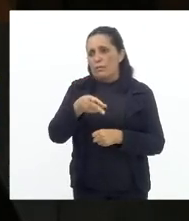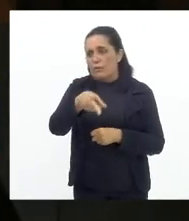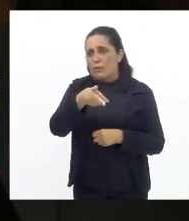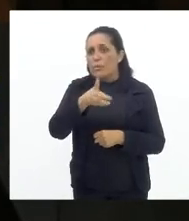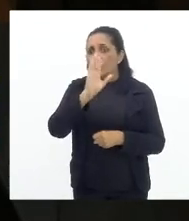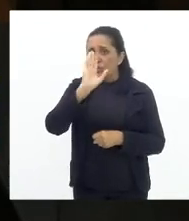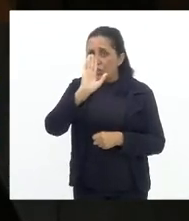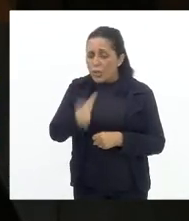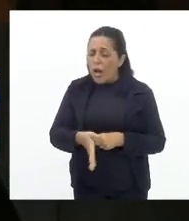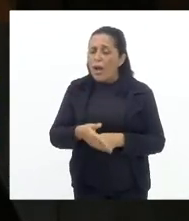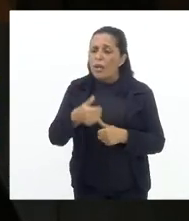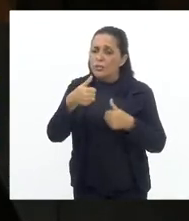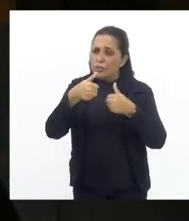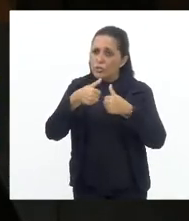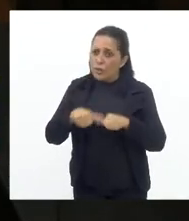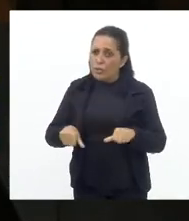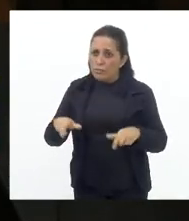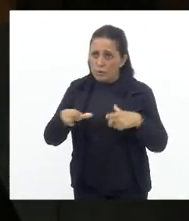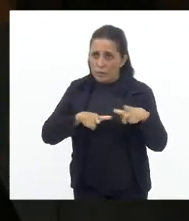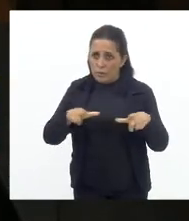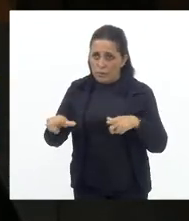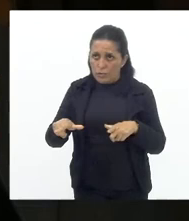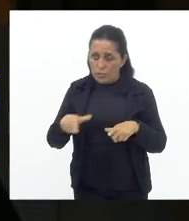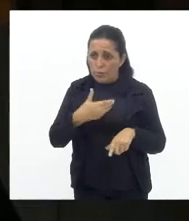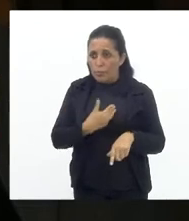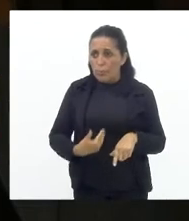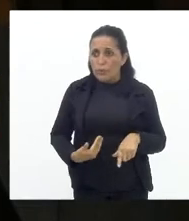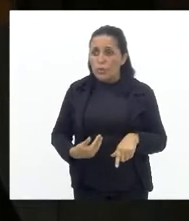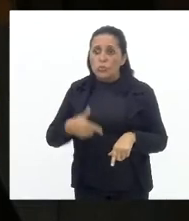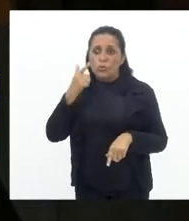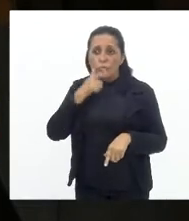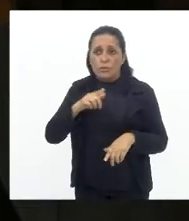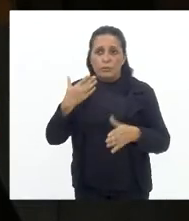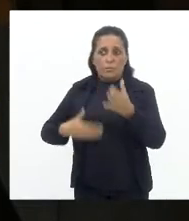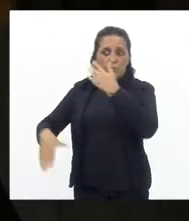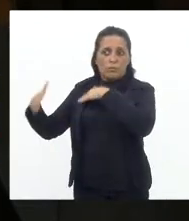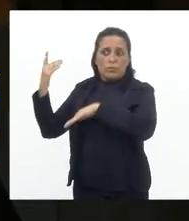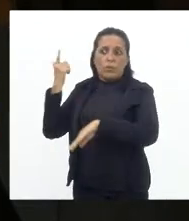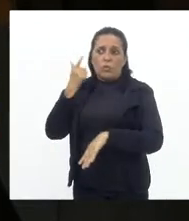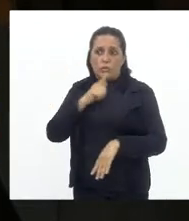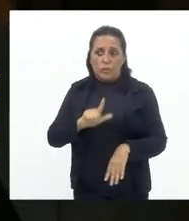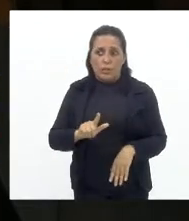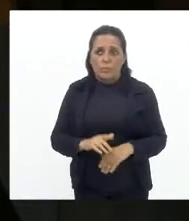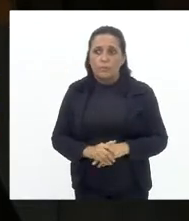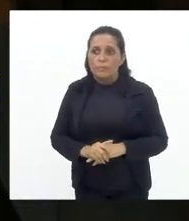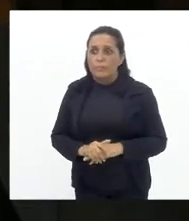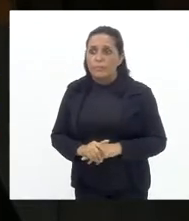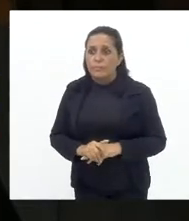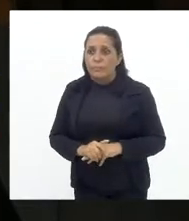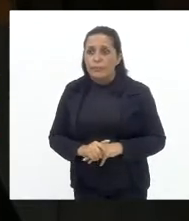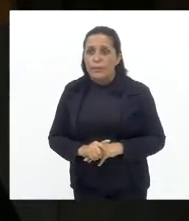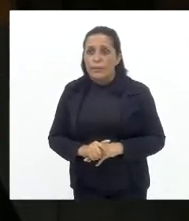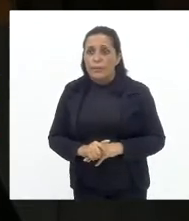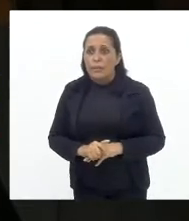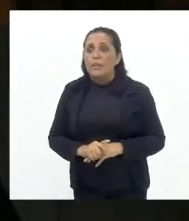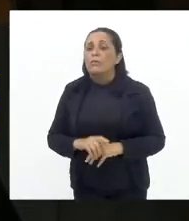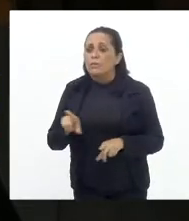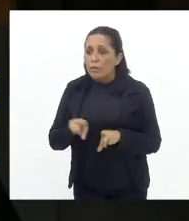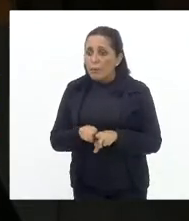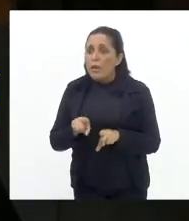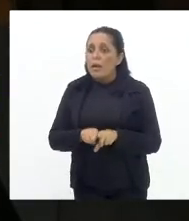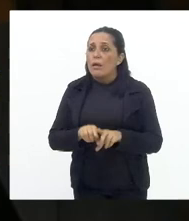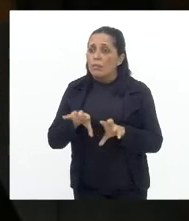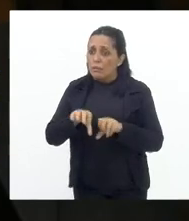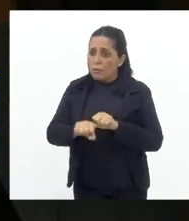serviço público estadual tanto os triângulos já conquistados e outra a gente não se fala mais nisso e aqueles clientes que levam